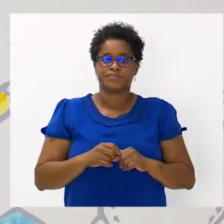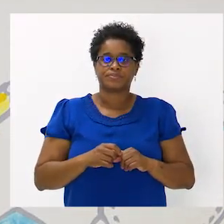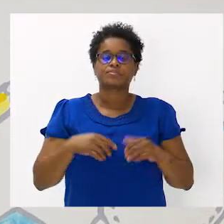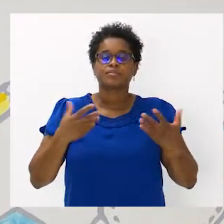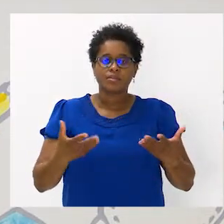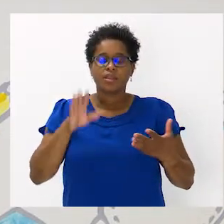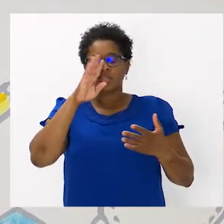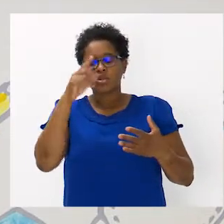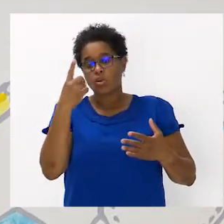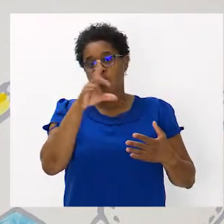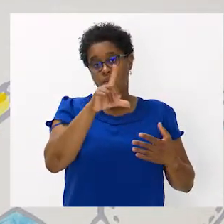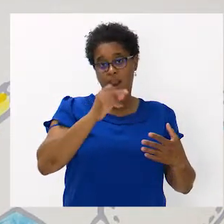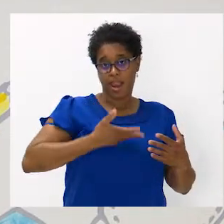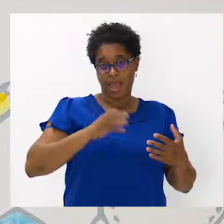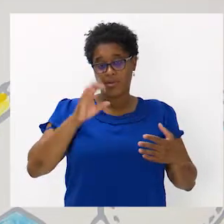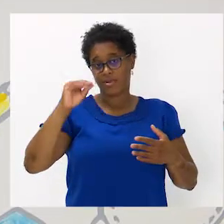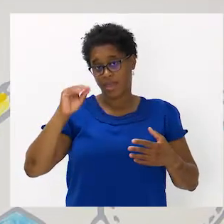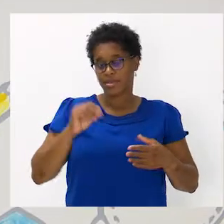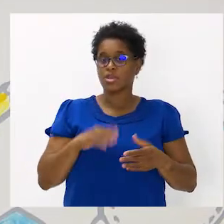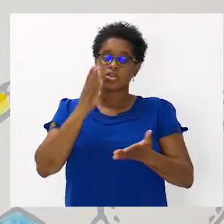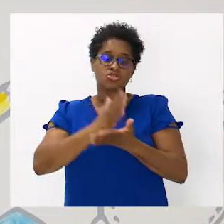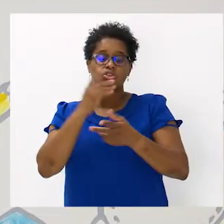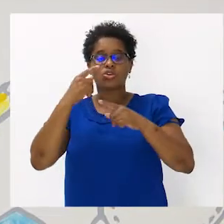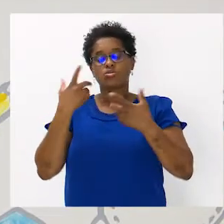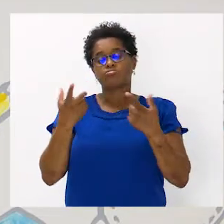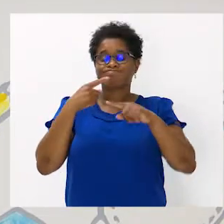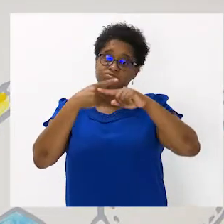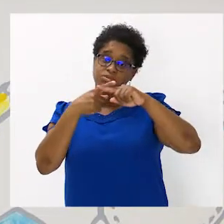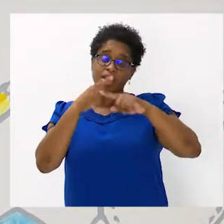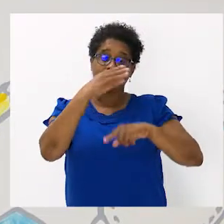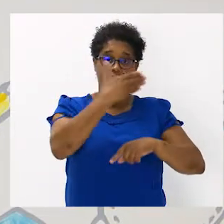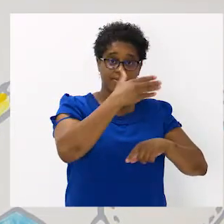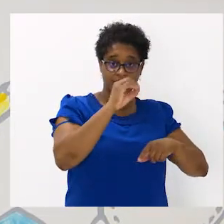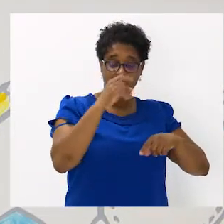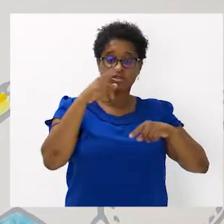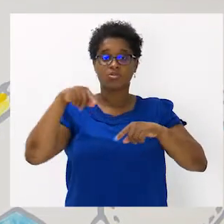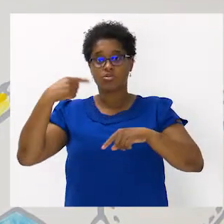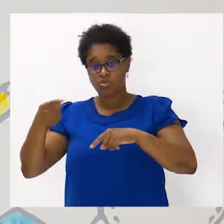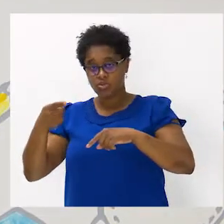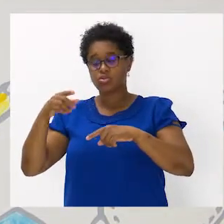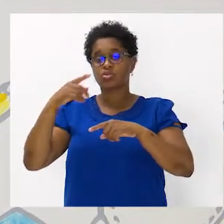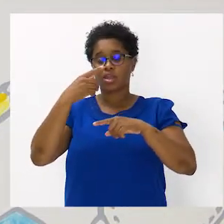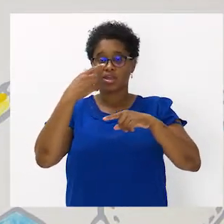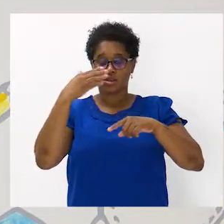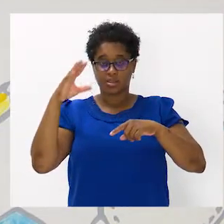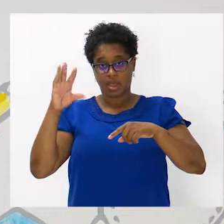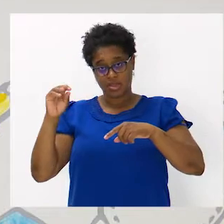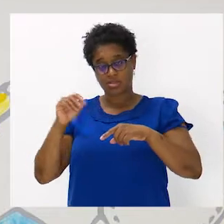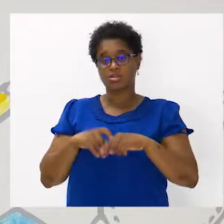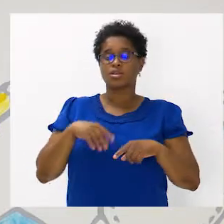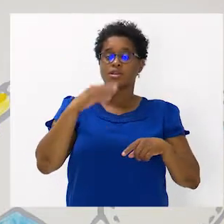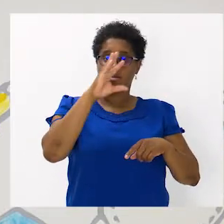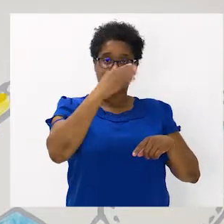quadrado. Então, se um lado é 10, então é só multiplicar 10 por um outro lado, 10. Então,